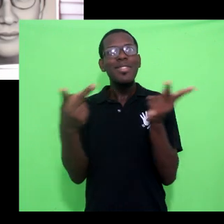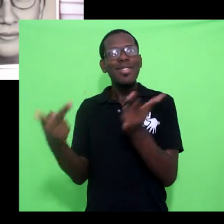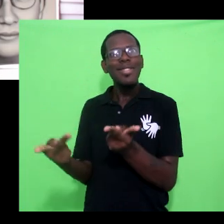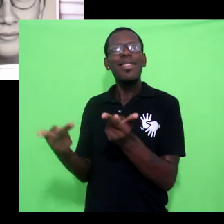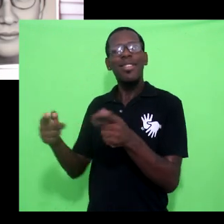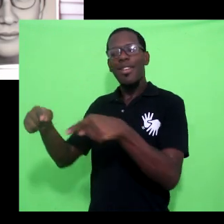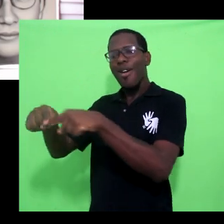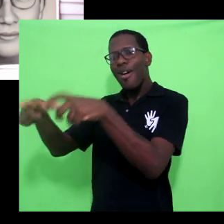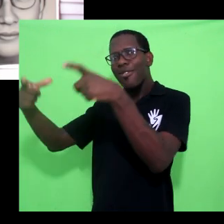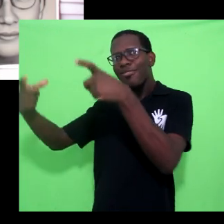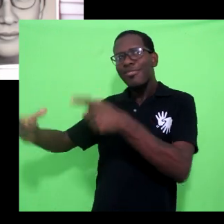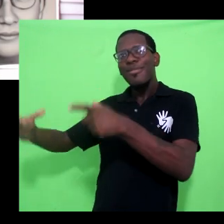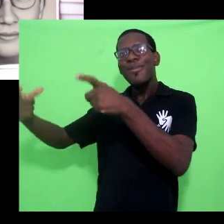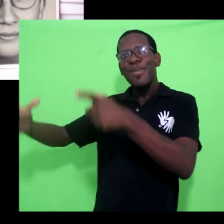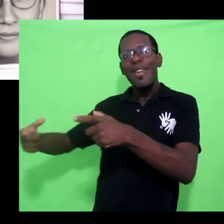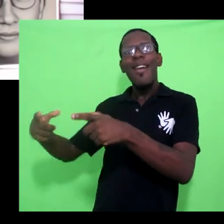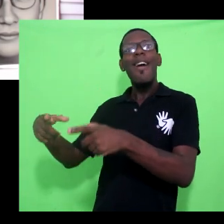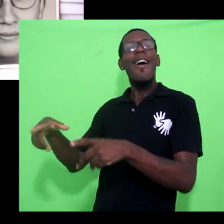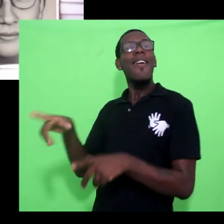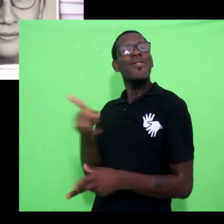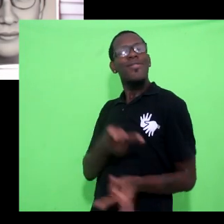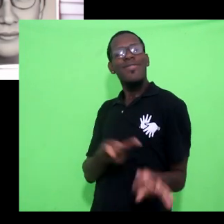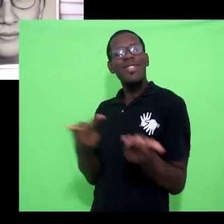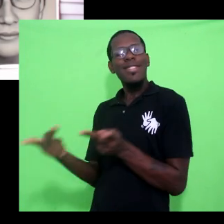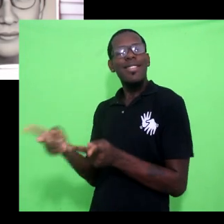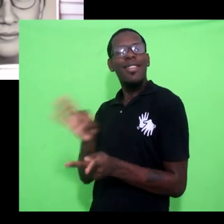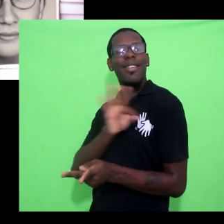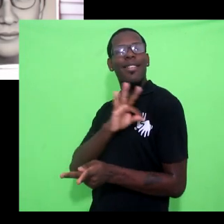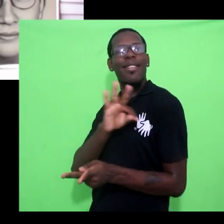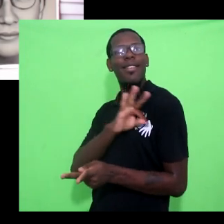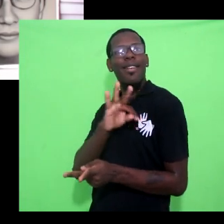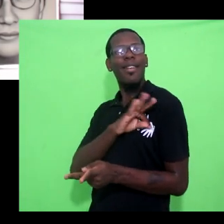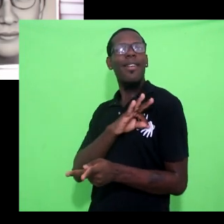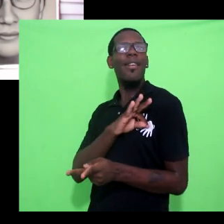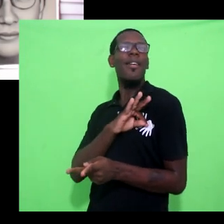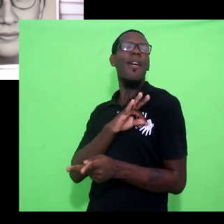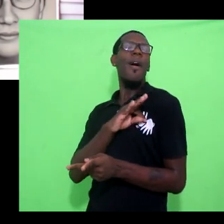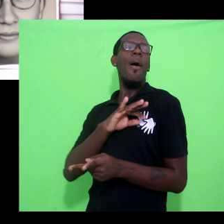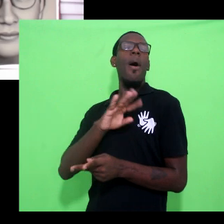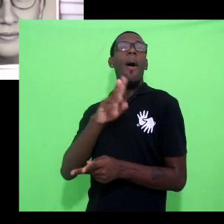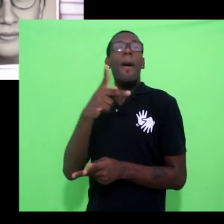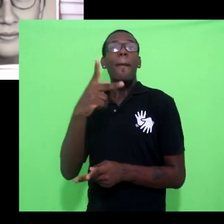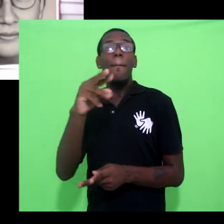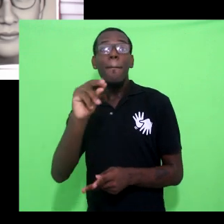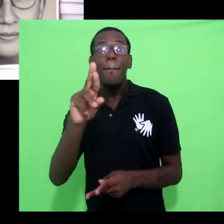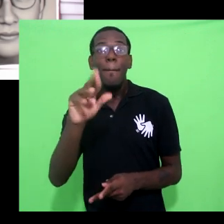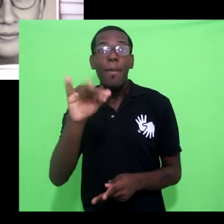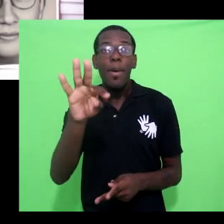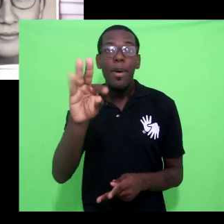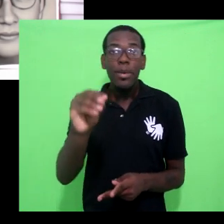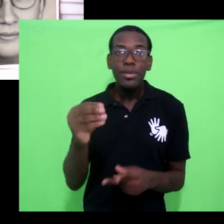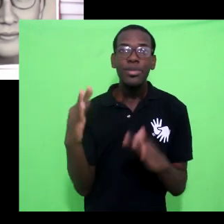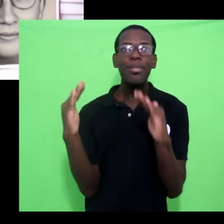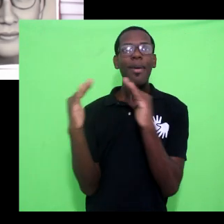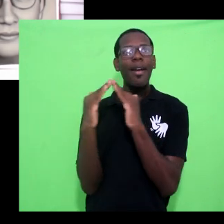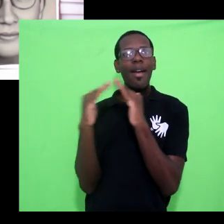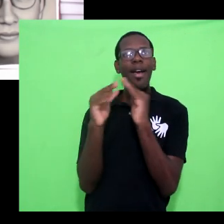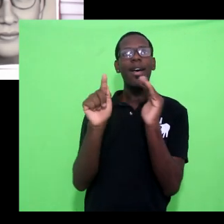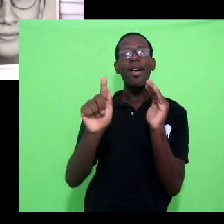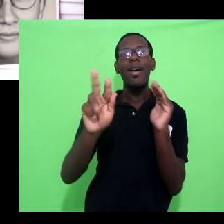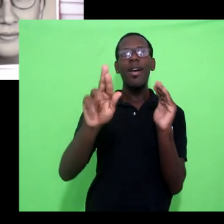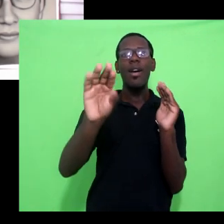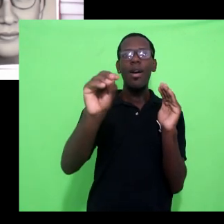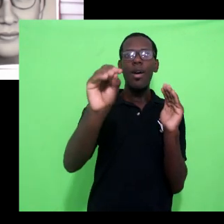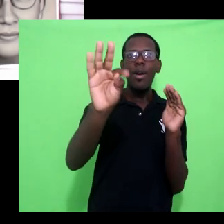ele mesclava toda a parte da história, da teoria, com as visitas aos locais, as visitas técnicas,